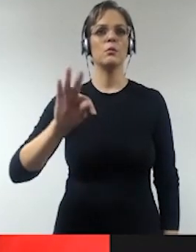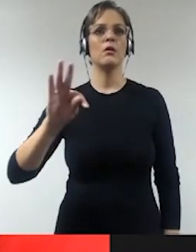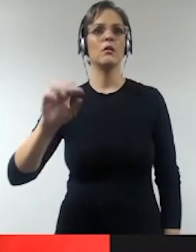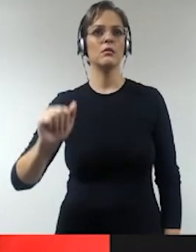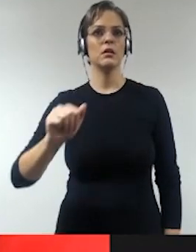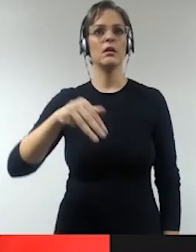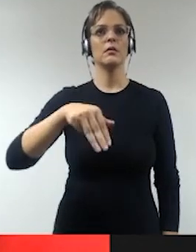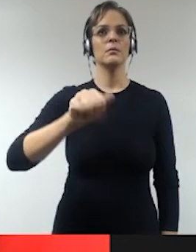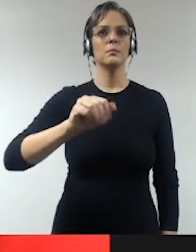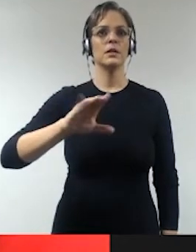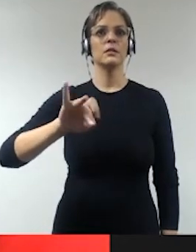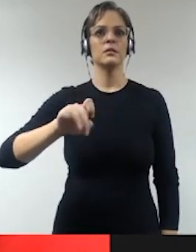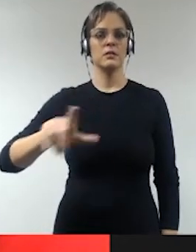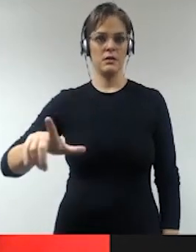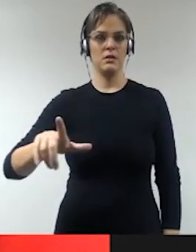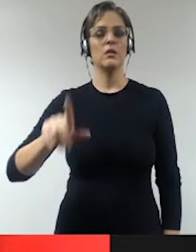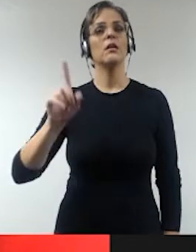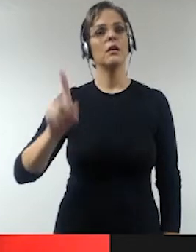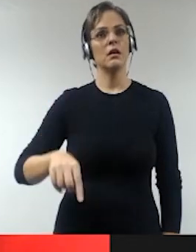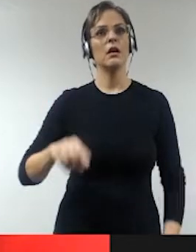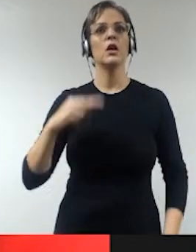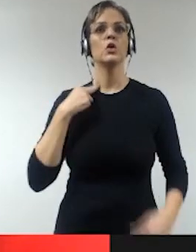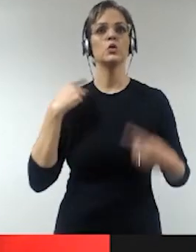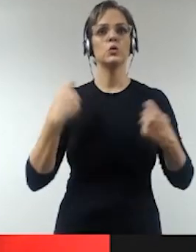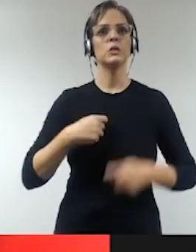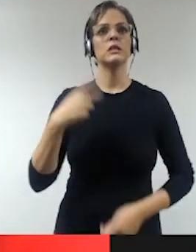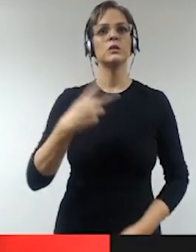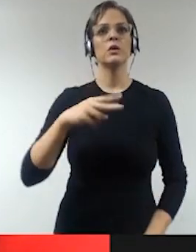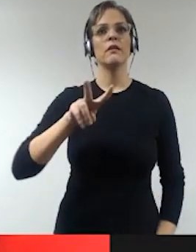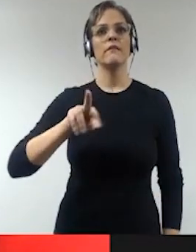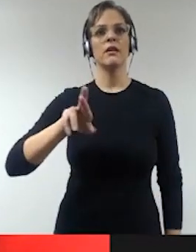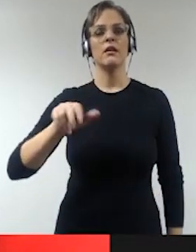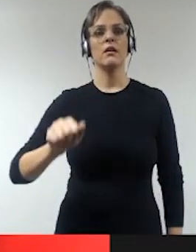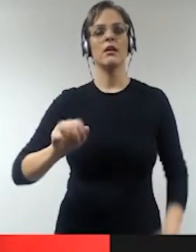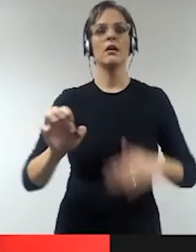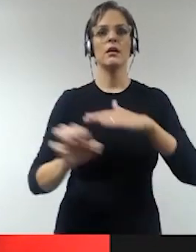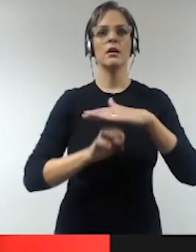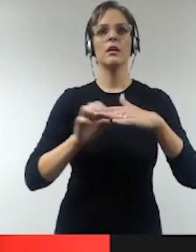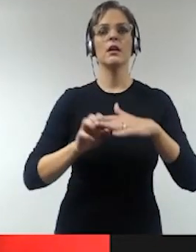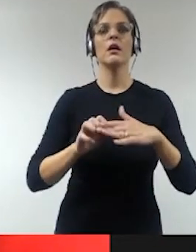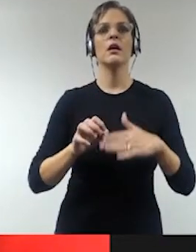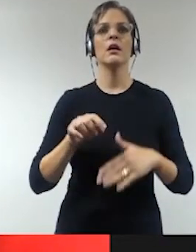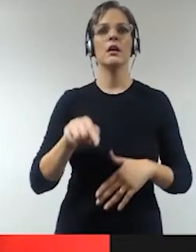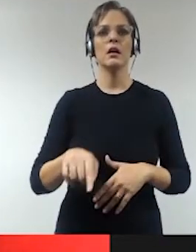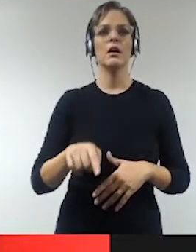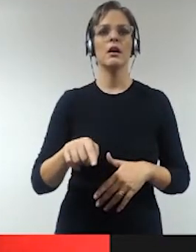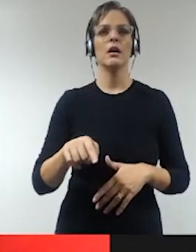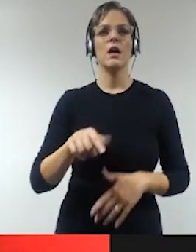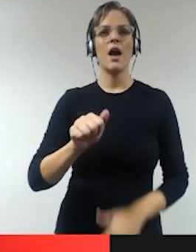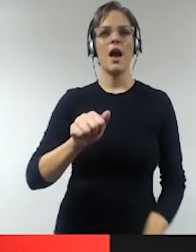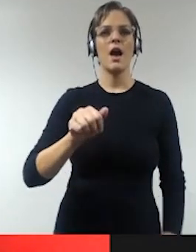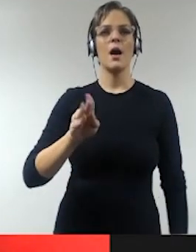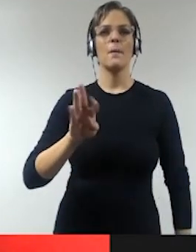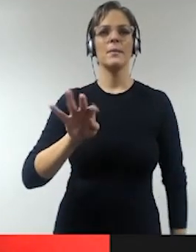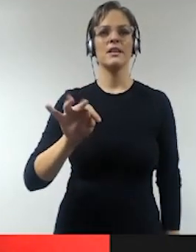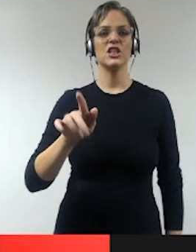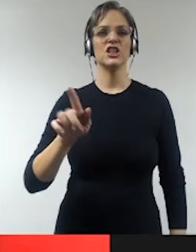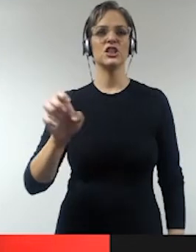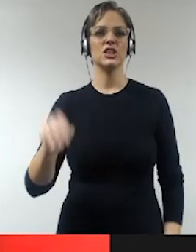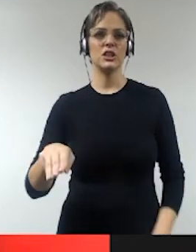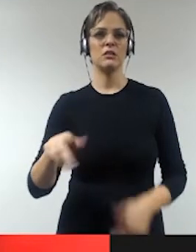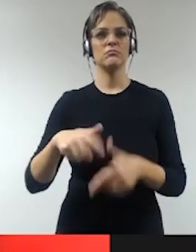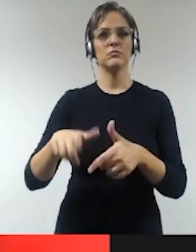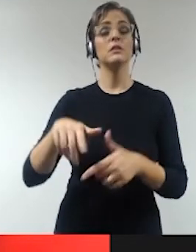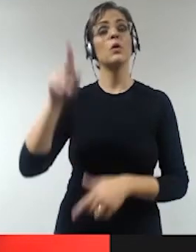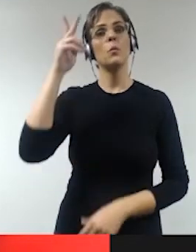Mota Maciel. Doutora Renata, ela é juíza da 2ª Vara Empresarial e Conflitos de Arbitragem em São Paulo,